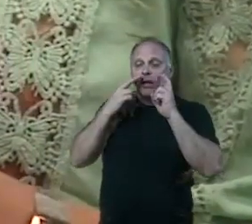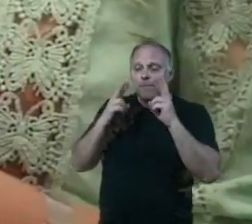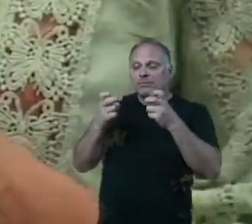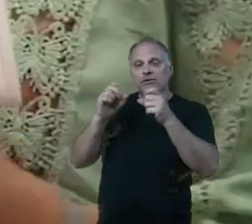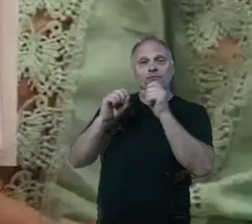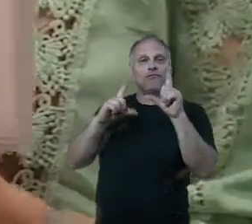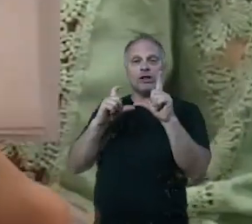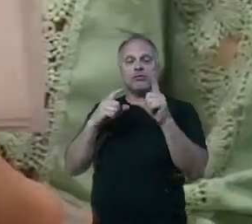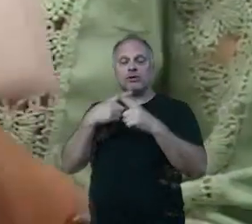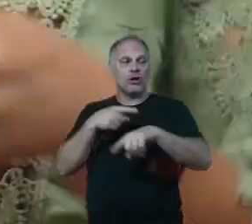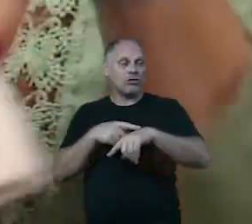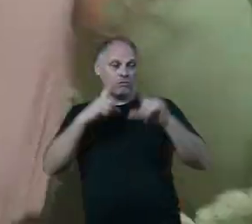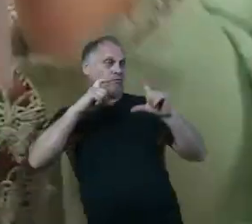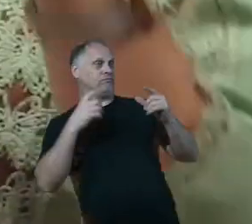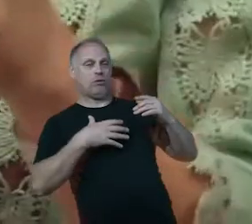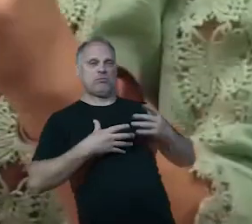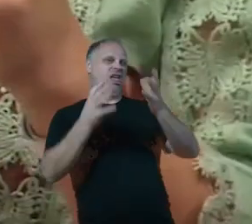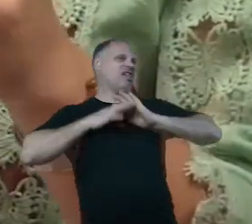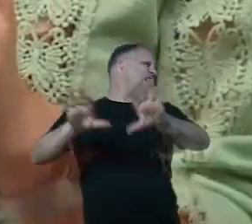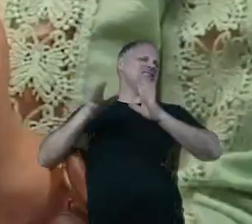está sendo fotografada, porque senão ela não vai querer.